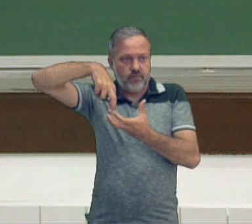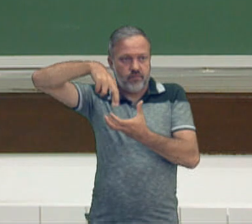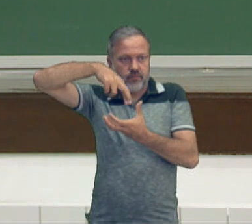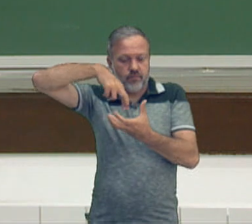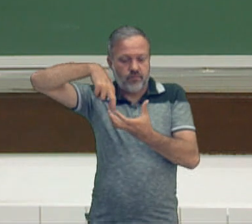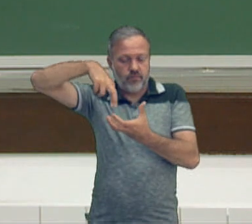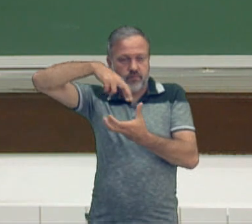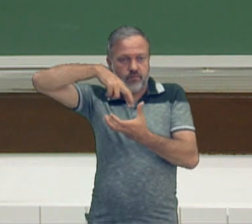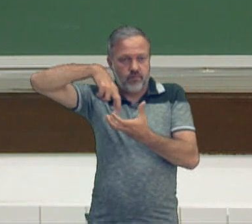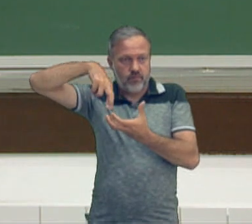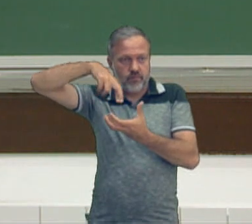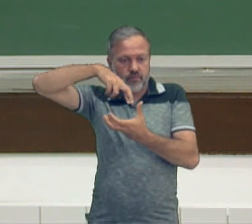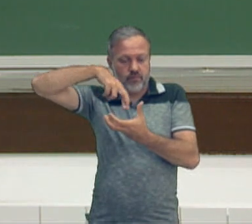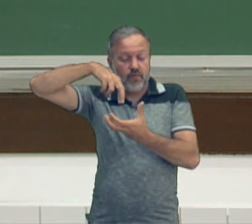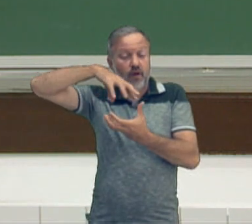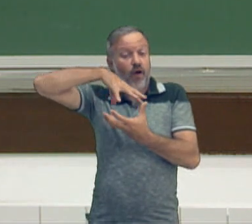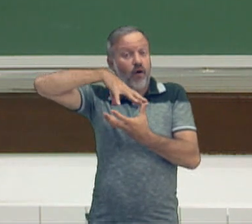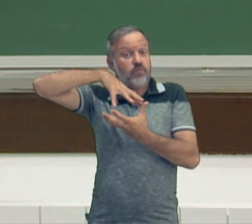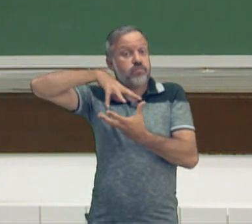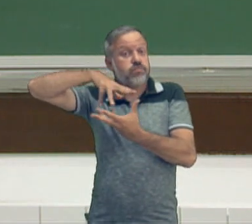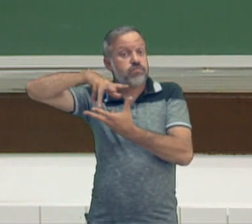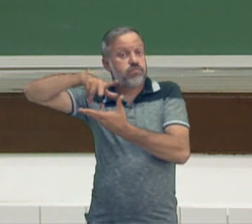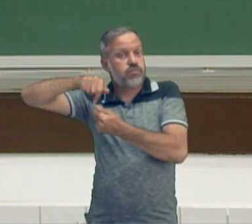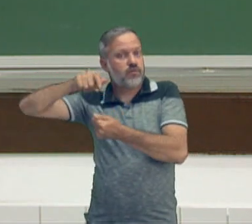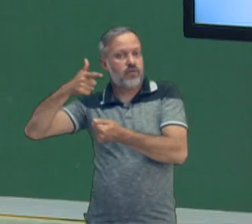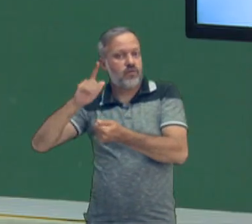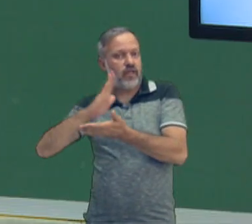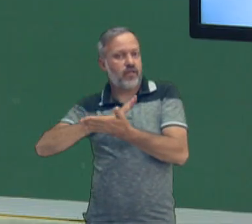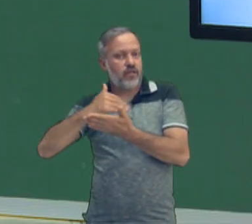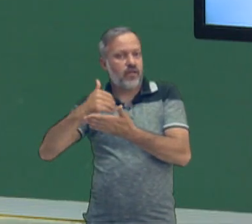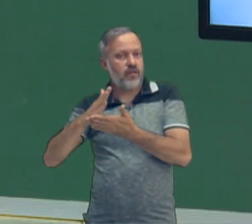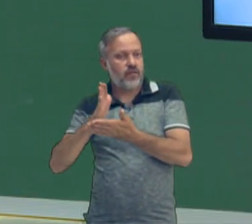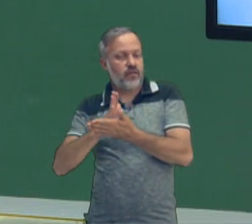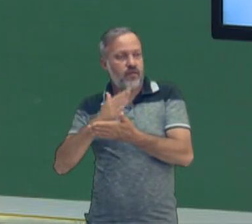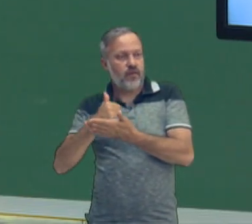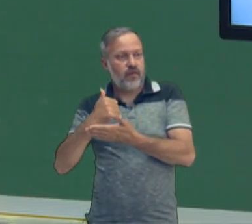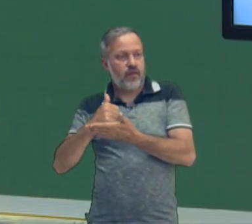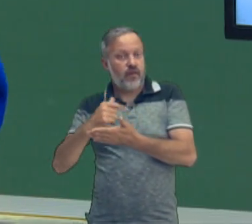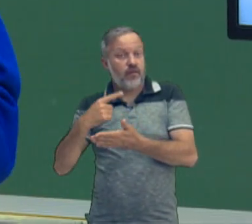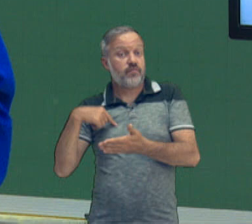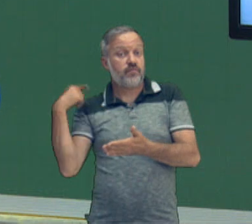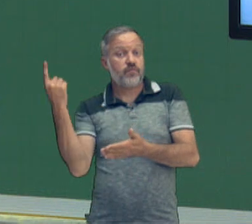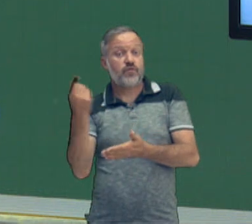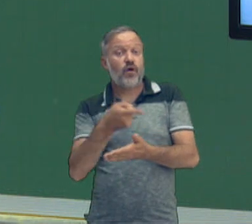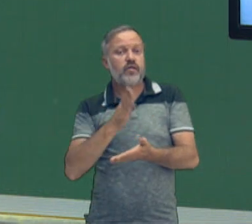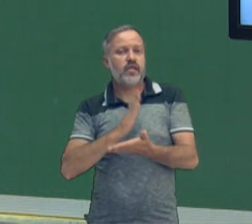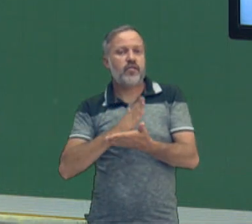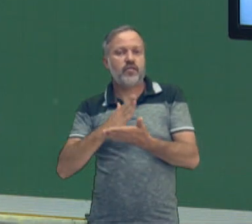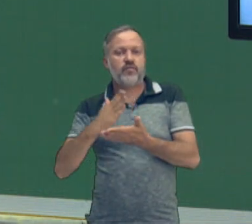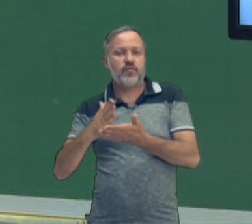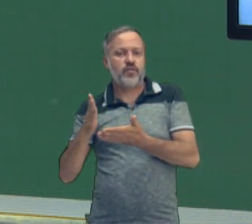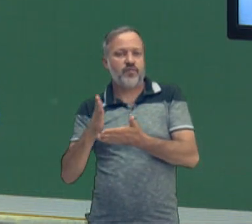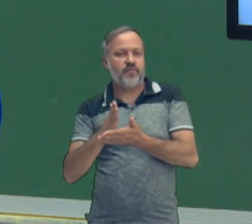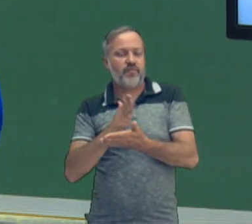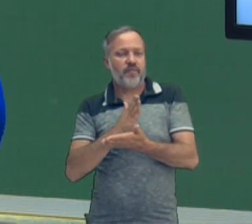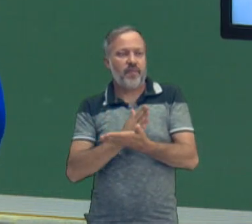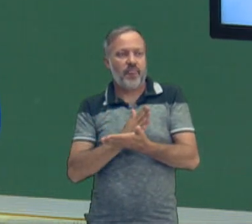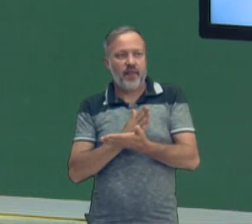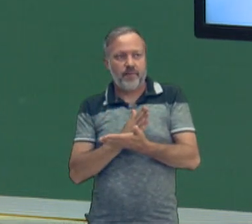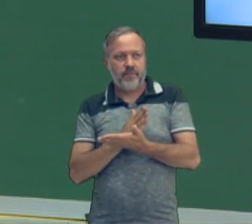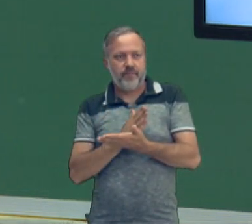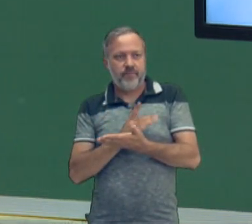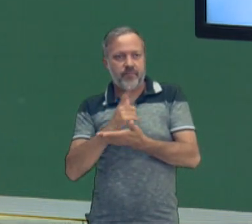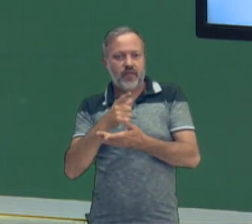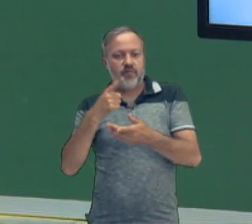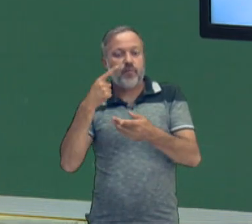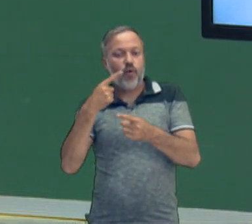importante, o mundo, o nosso planeta, não tem divisões. Nós é que dividimos ele. Né? É nós que vamos colocar